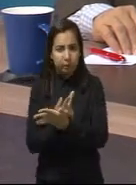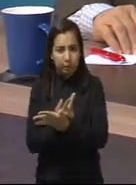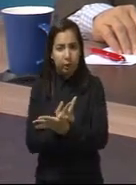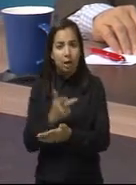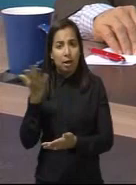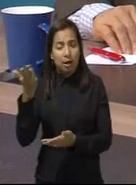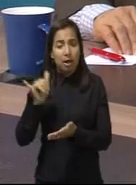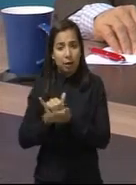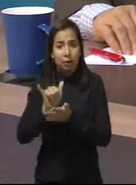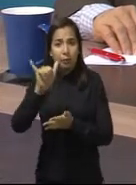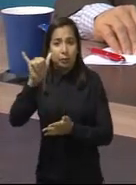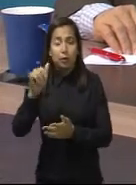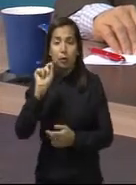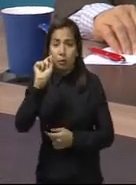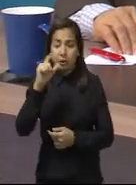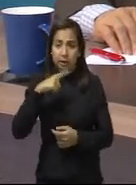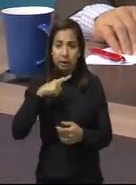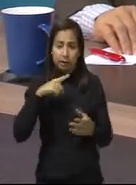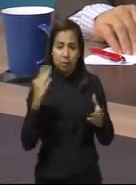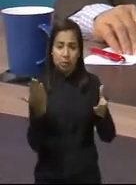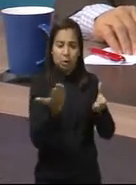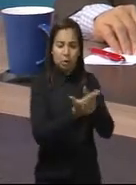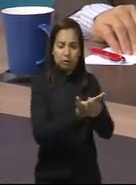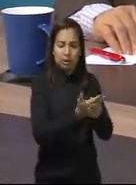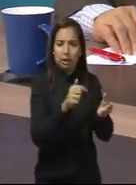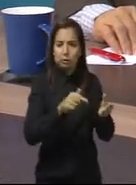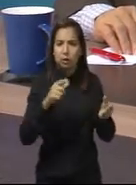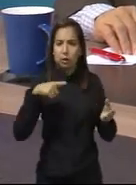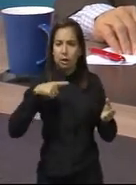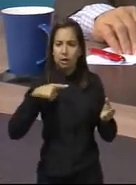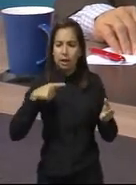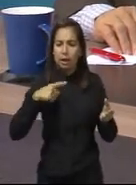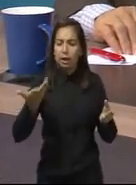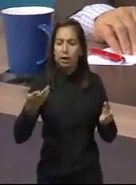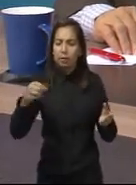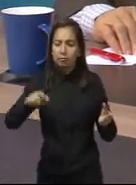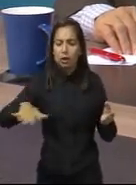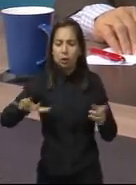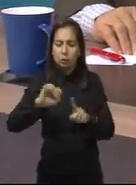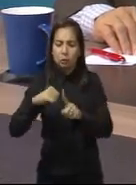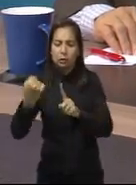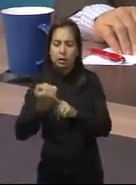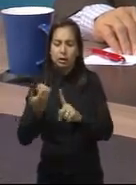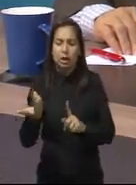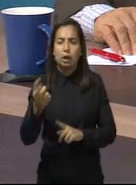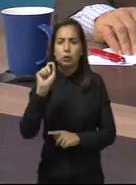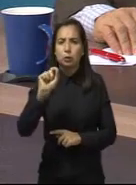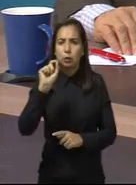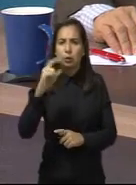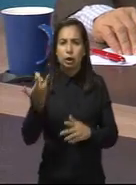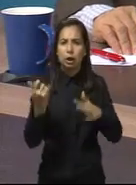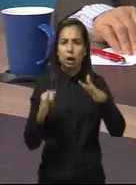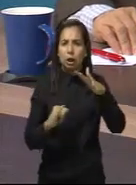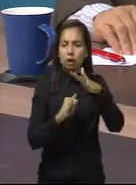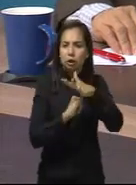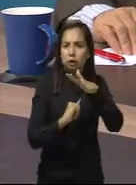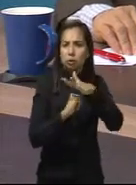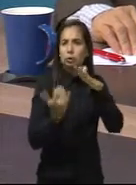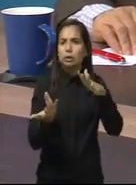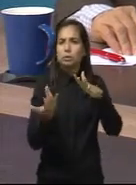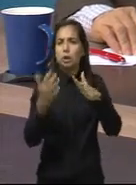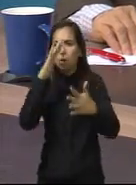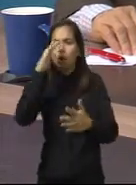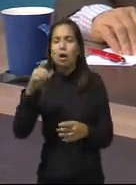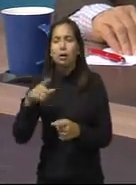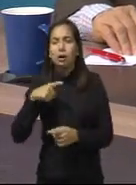voo? Porque chegou um processo na sociedade de desarticulação de valores, de desmoralização das instituições, de perda de